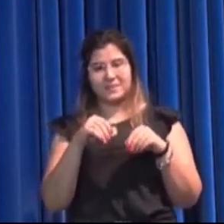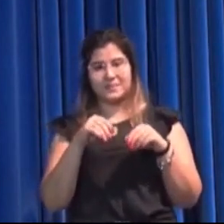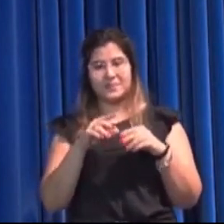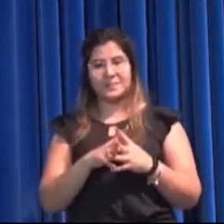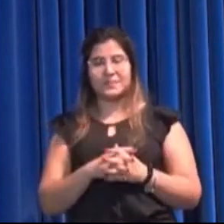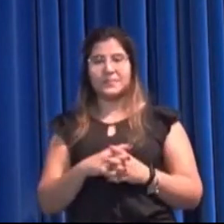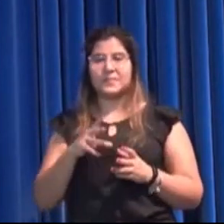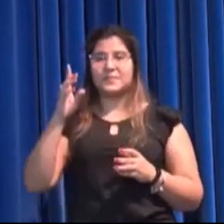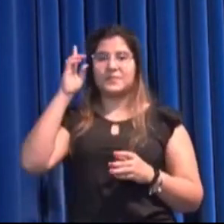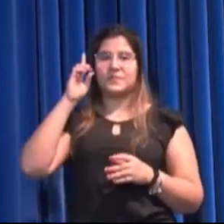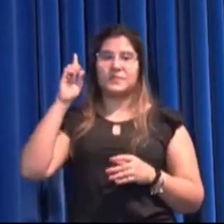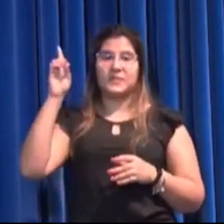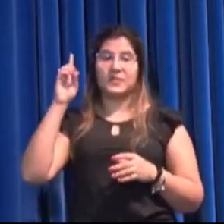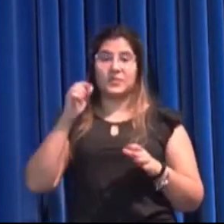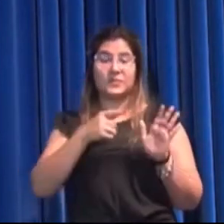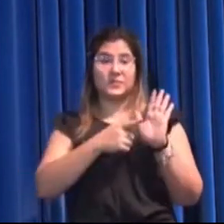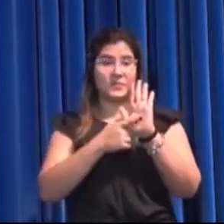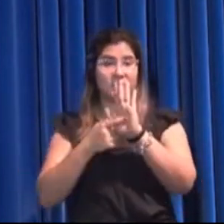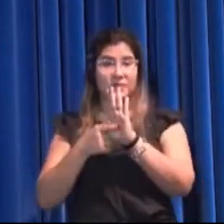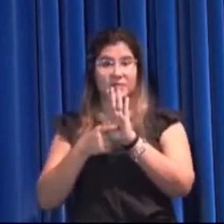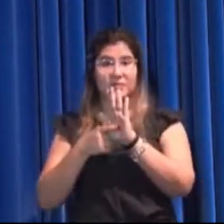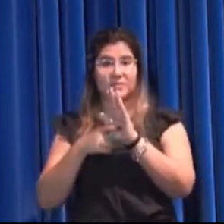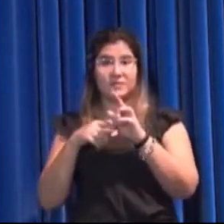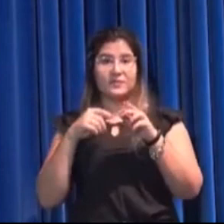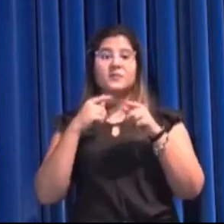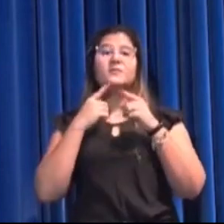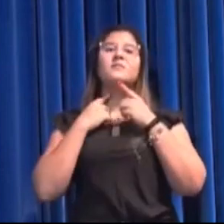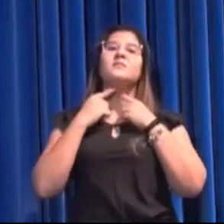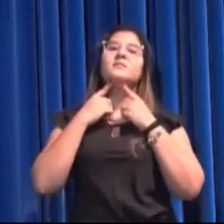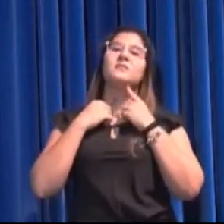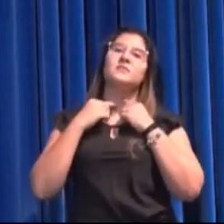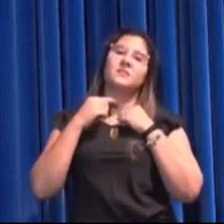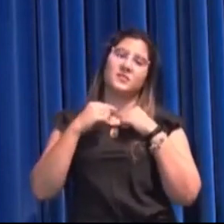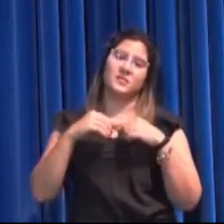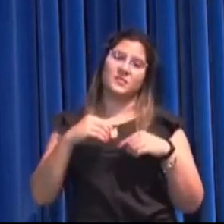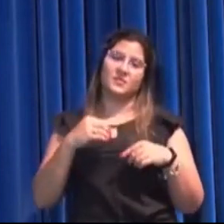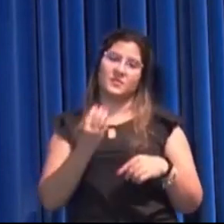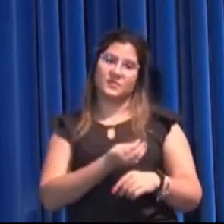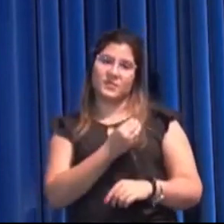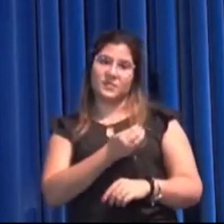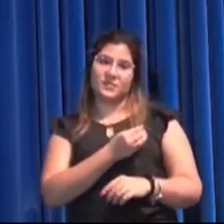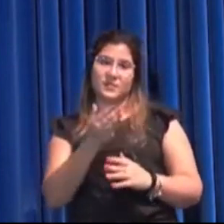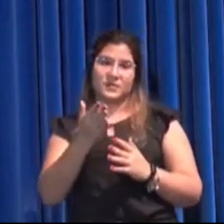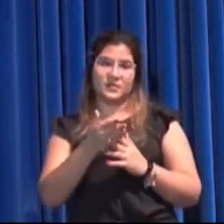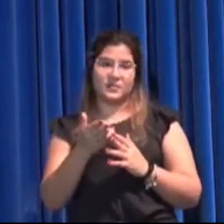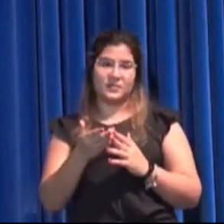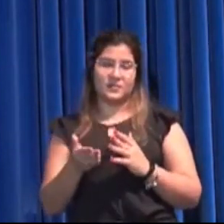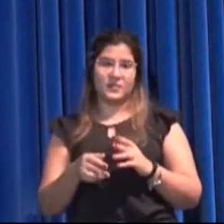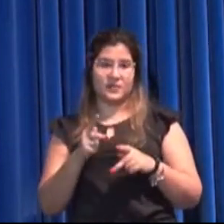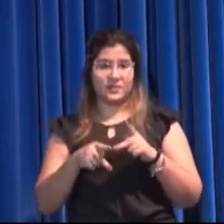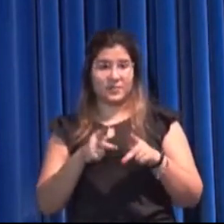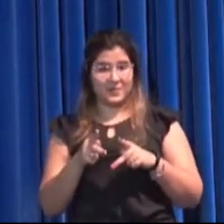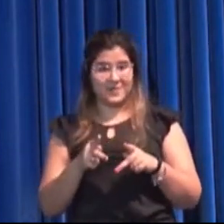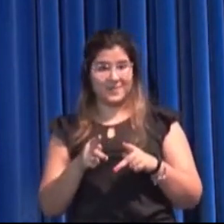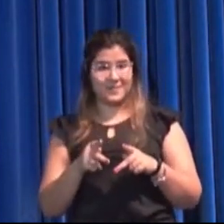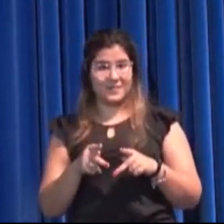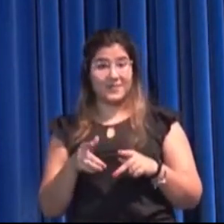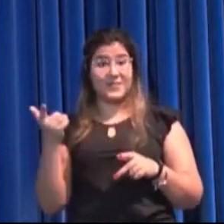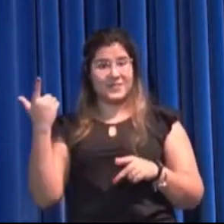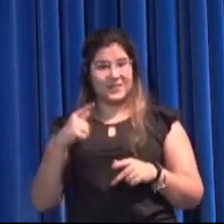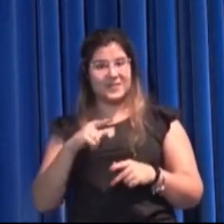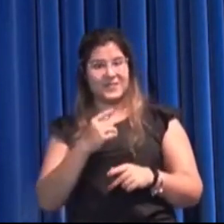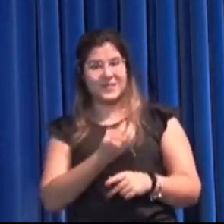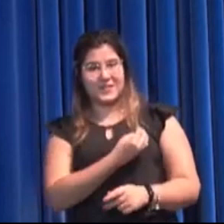Deus expressa a sua vontade de morar no meio do seu povo e Ele vem fazer morada em nós. Ele aceita